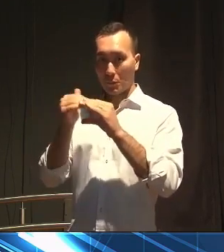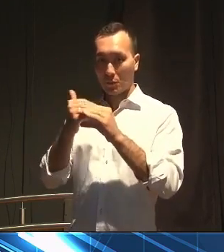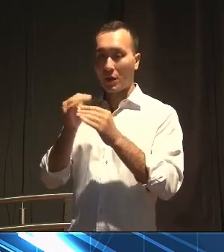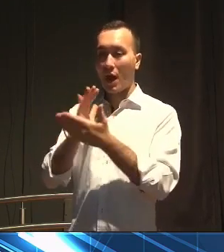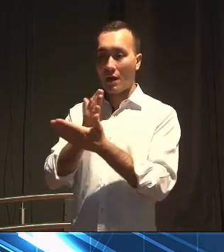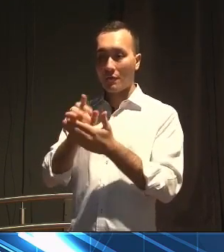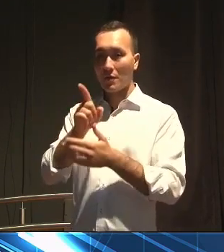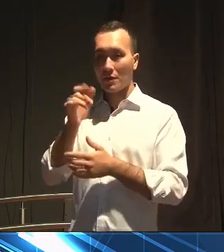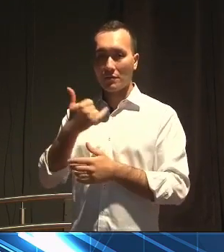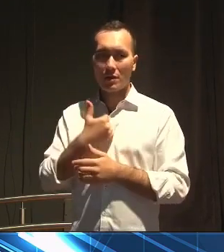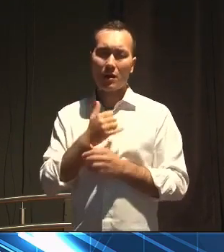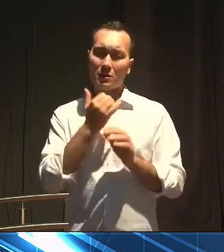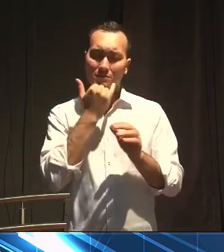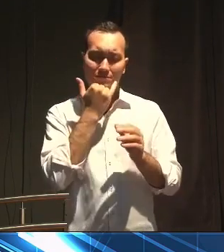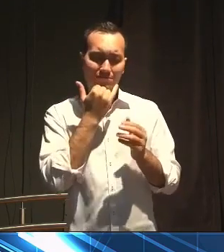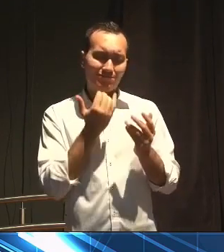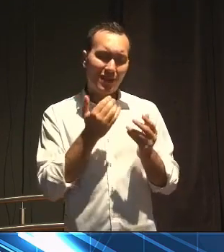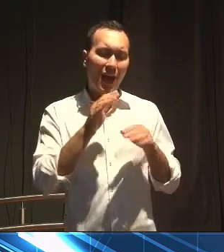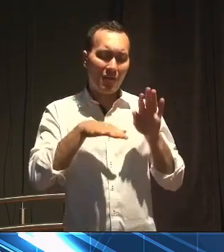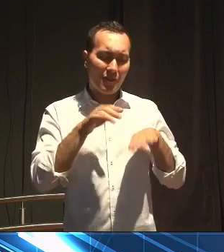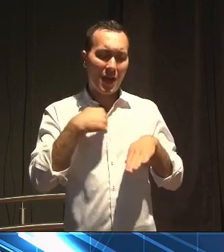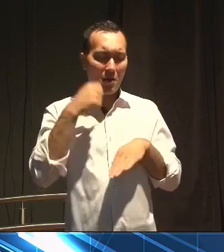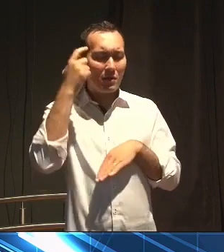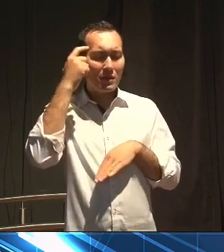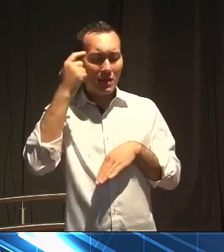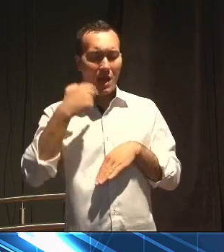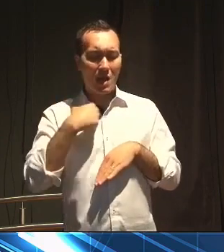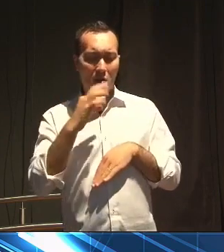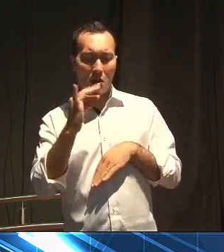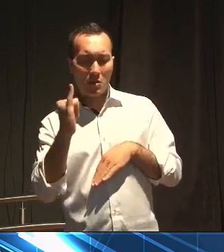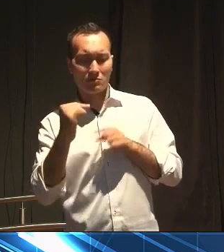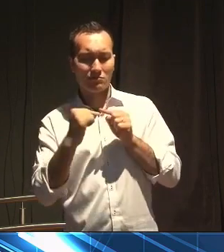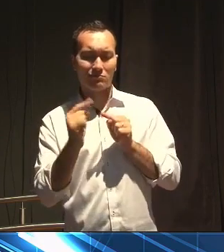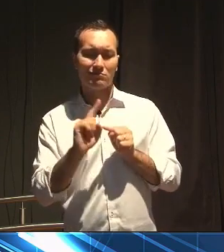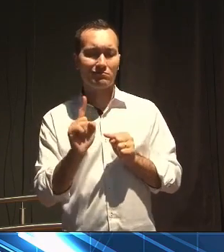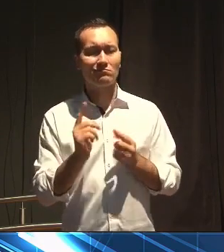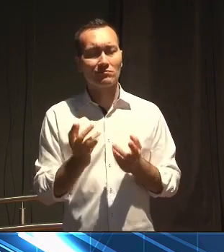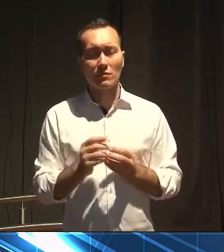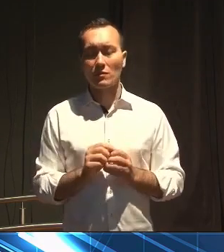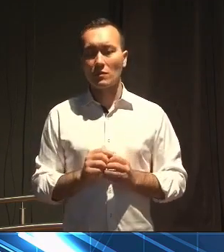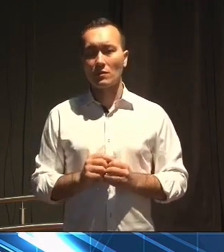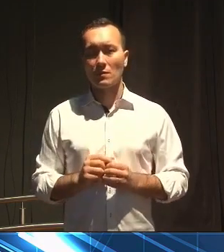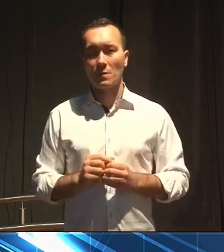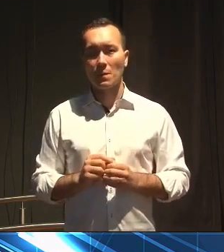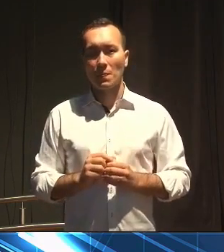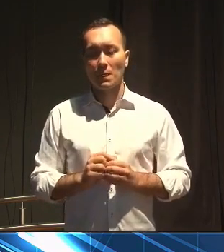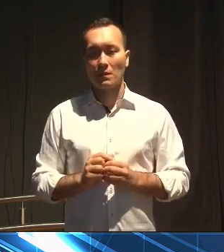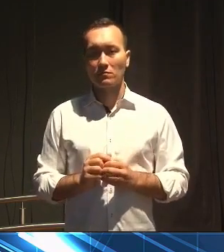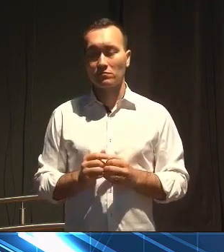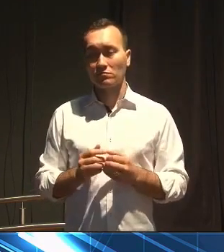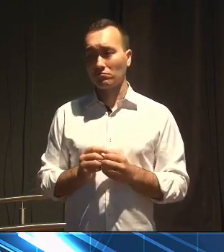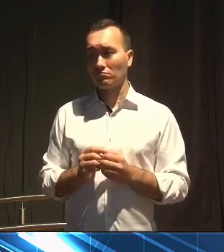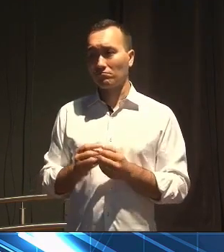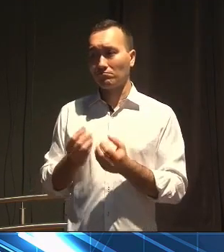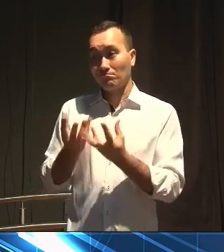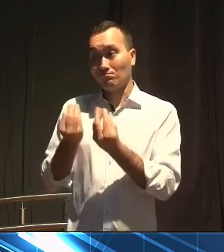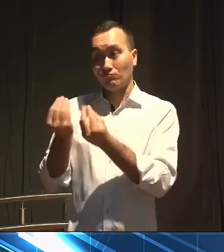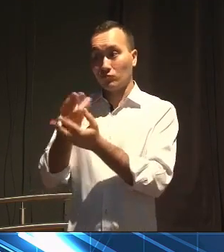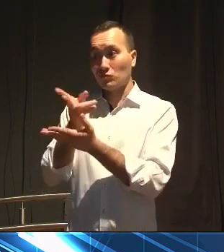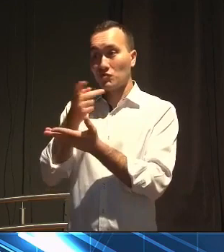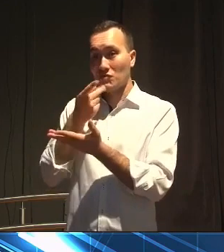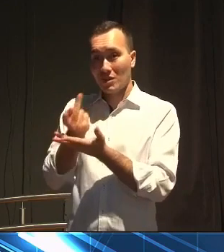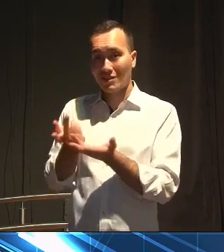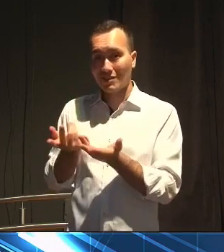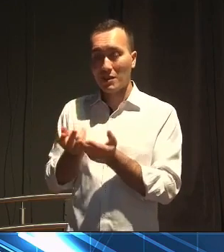mim. O meu chefe falou que eu não sou boa, eu vou desistir". Não, cara, se o seu chefe falou que você não é boa, que não tá interessado em você, fala: "Beleza, muito